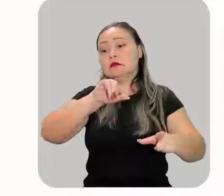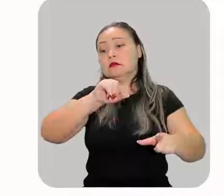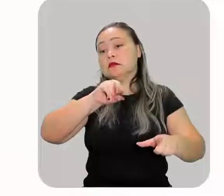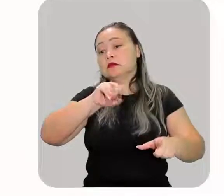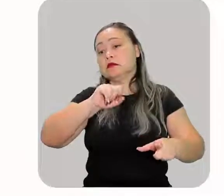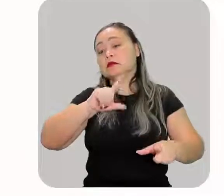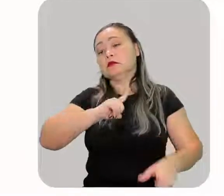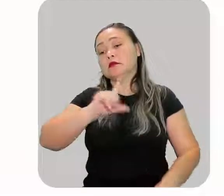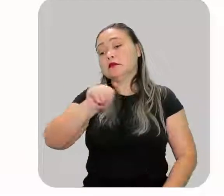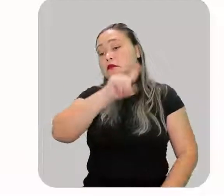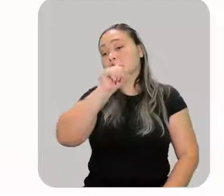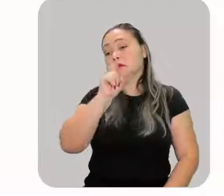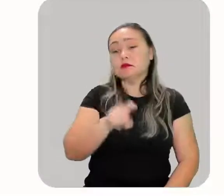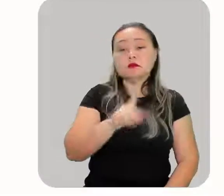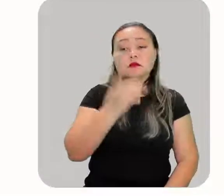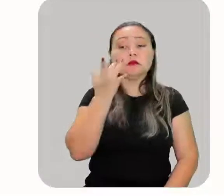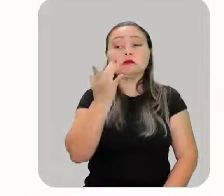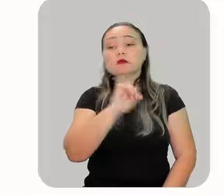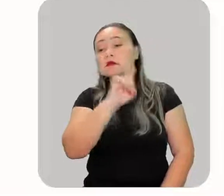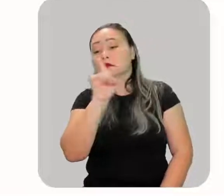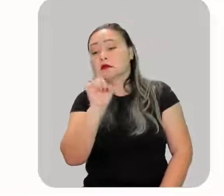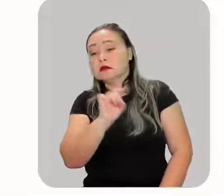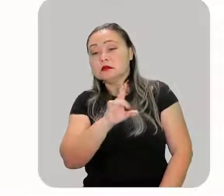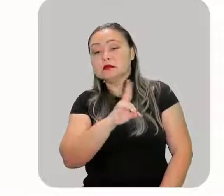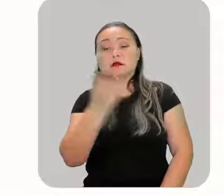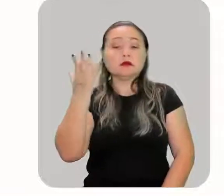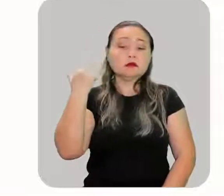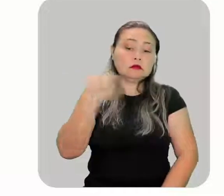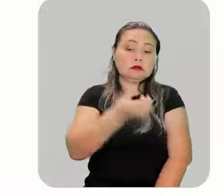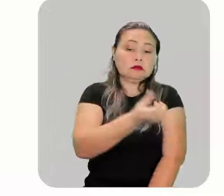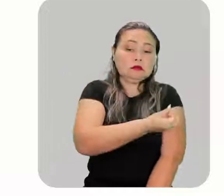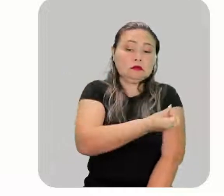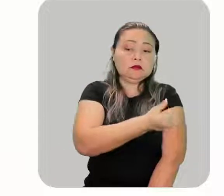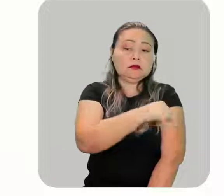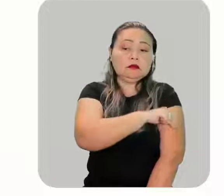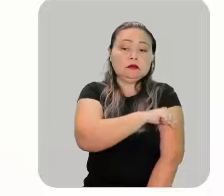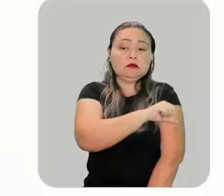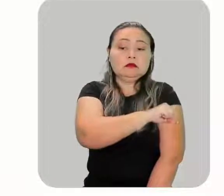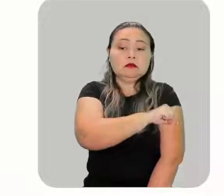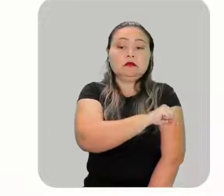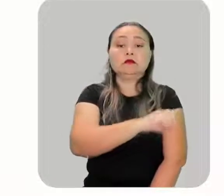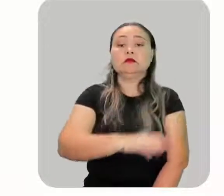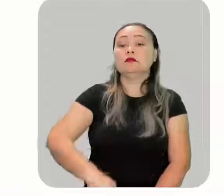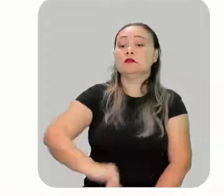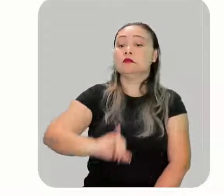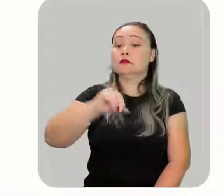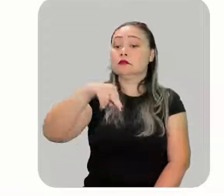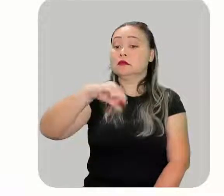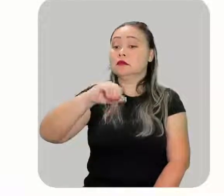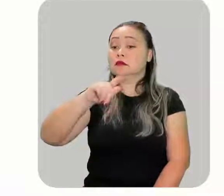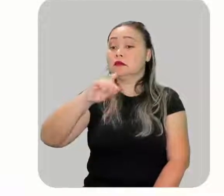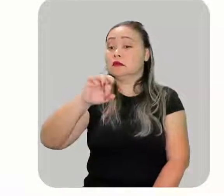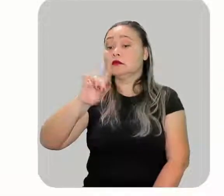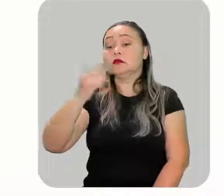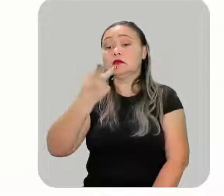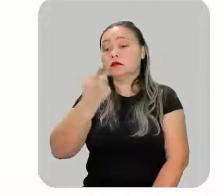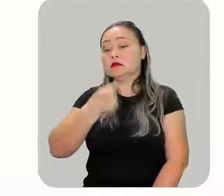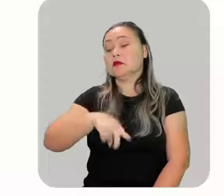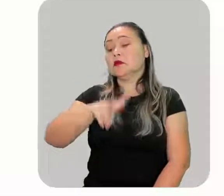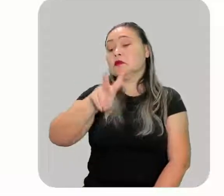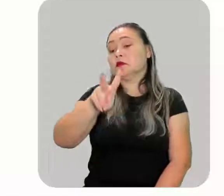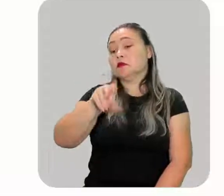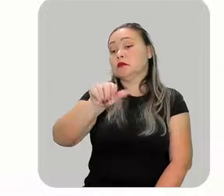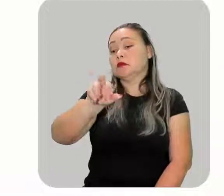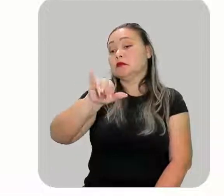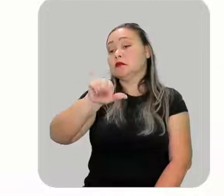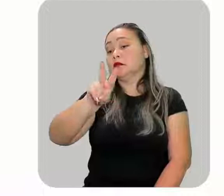né? A incógnita, isso, aquele valor que a gente mudou, né? Que lá no sétimo, oitavo ano é incógnita. Que a gente fala de variável.